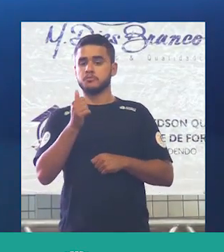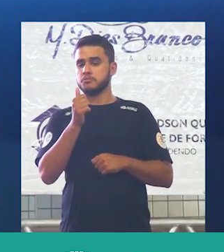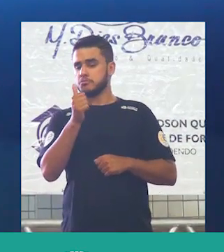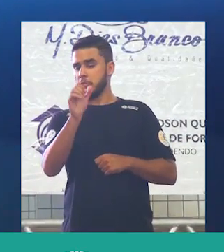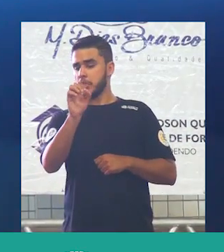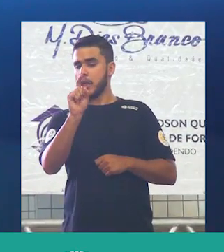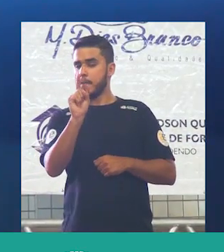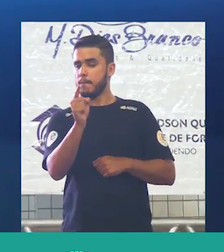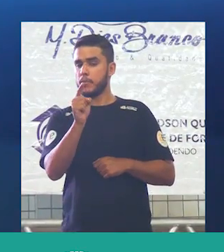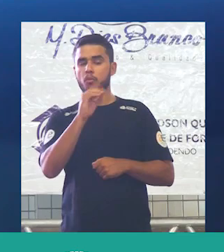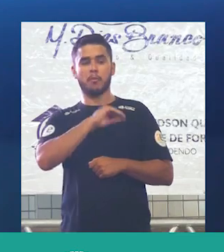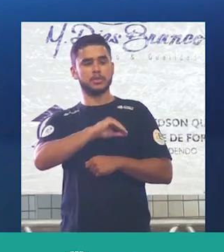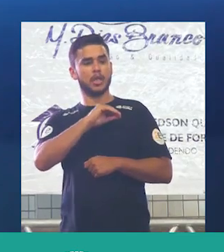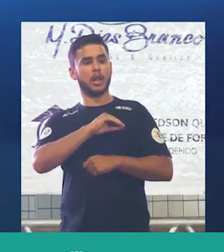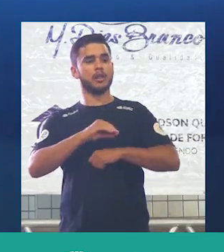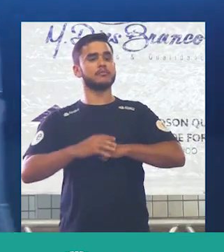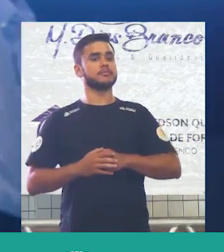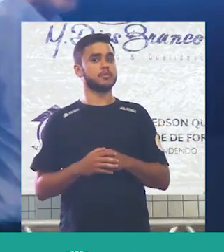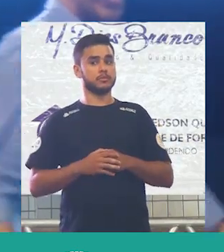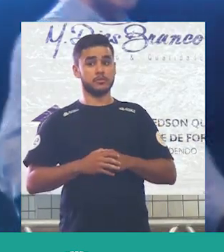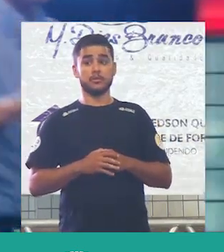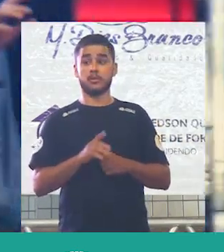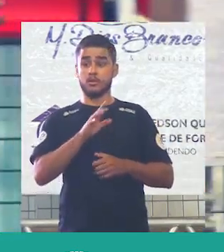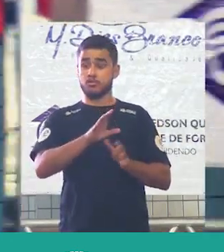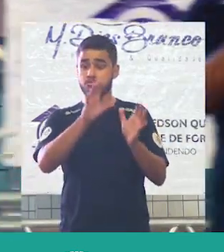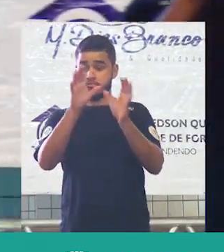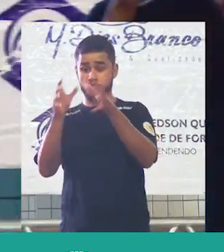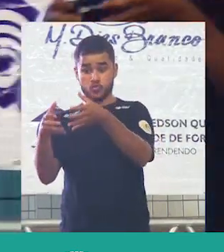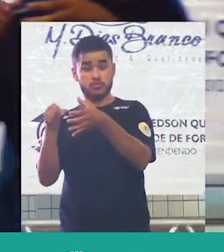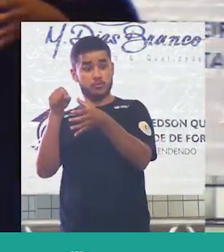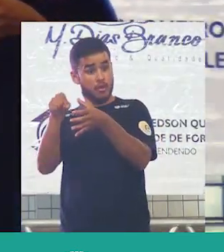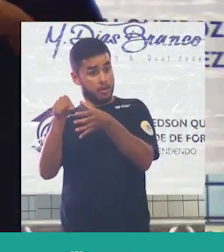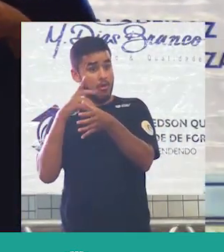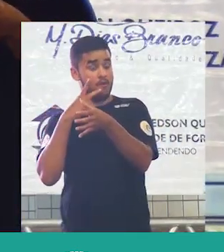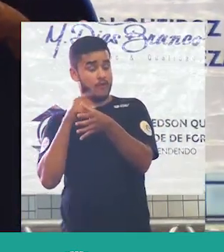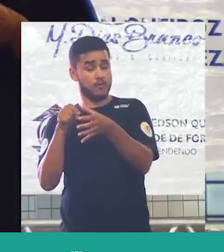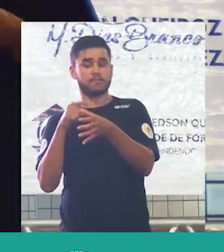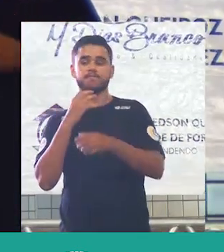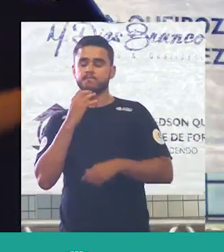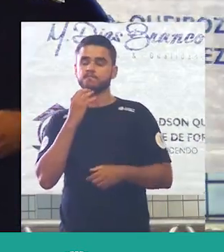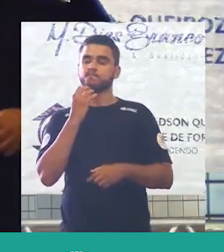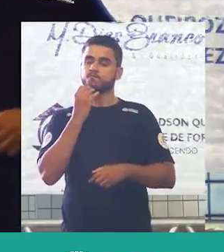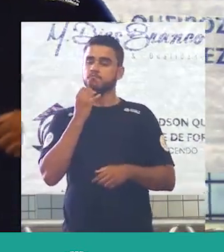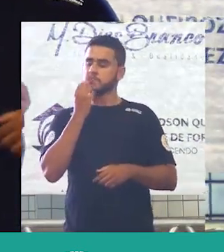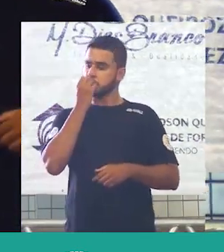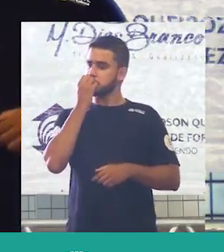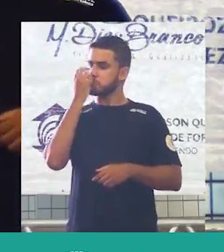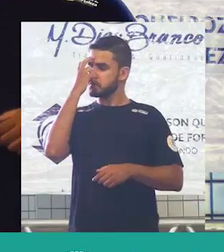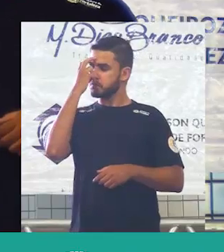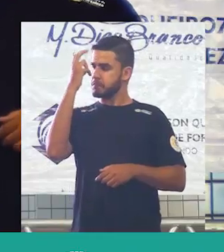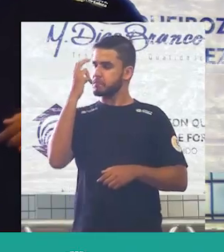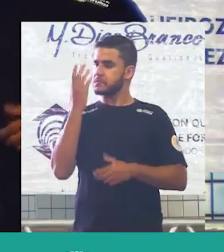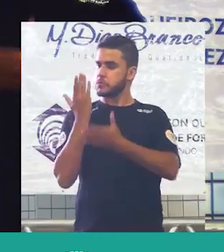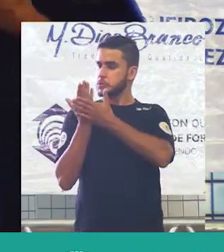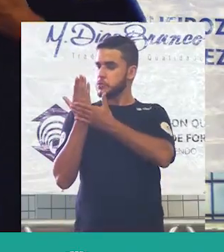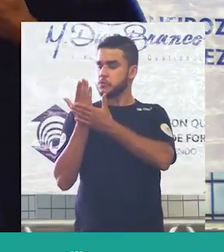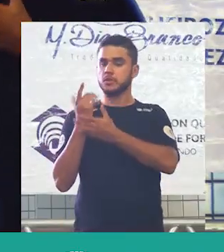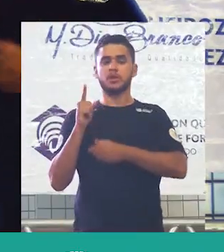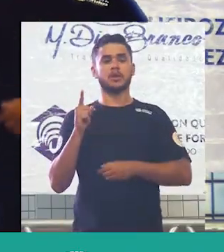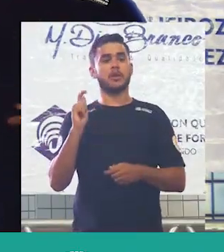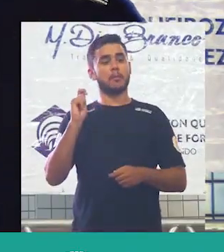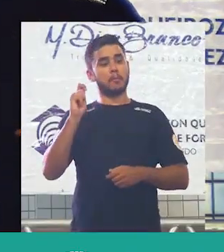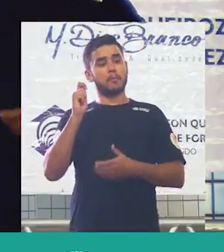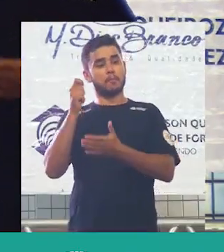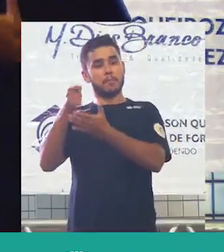pagar 10.000 por mês. Esses operários aqui, extremamente especializados, eu vou